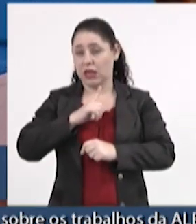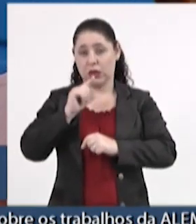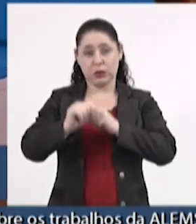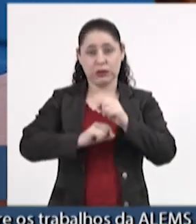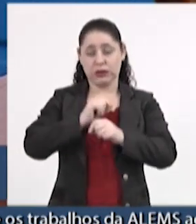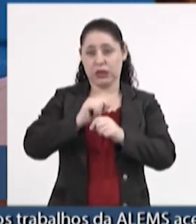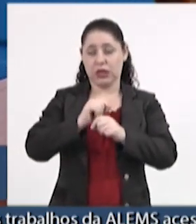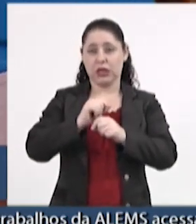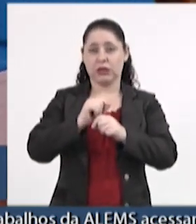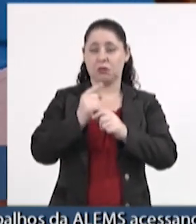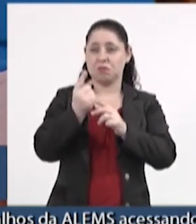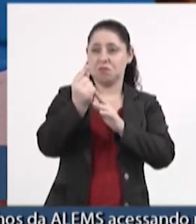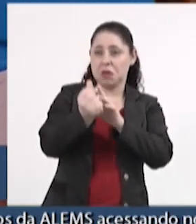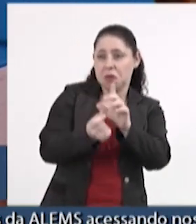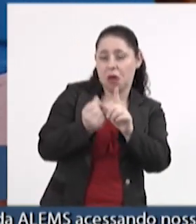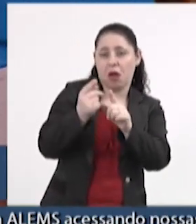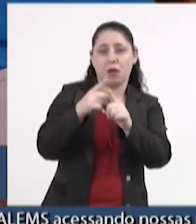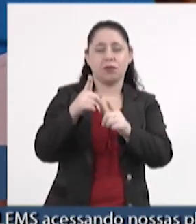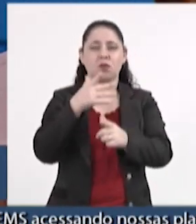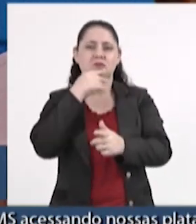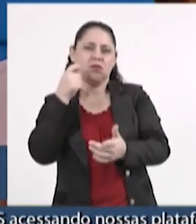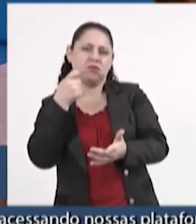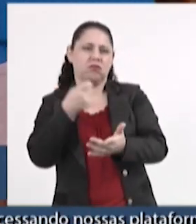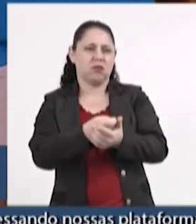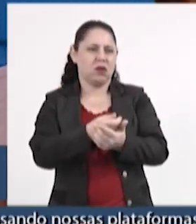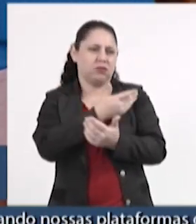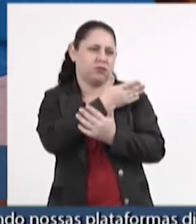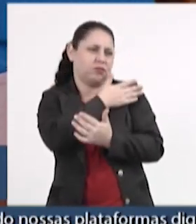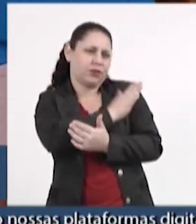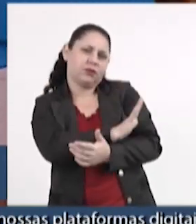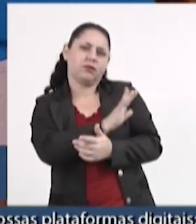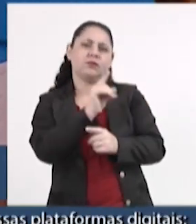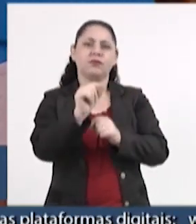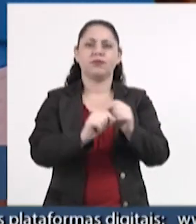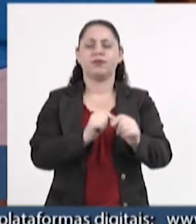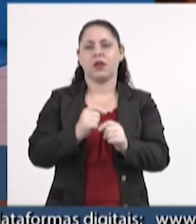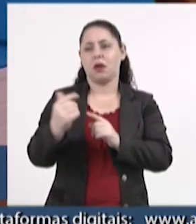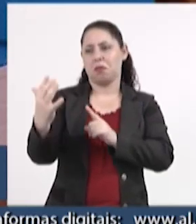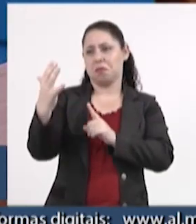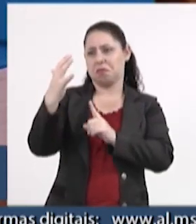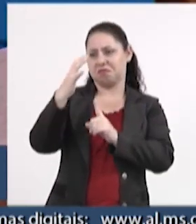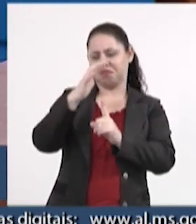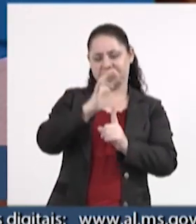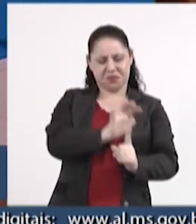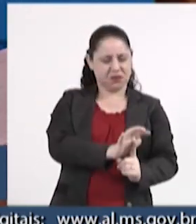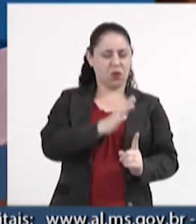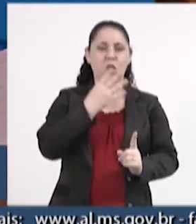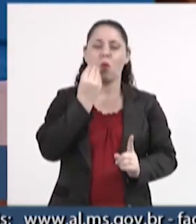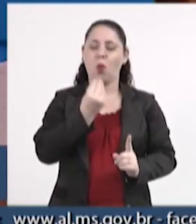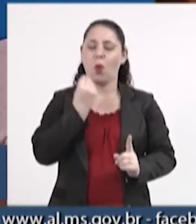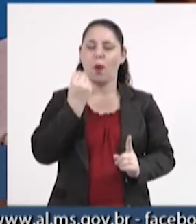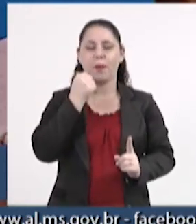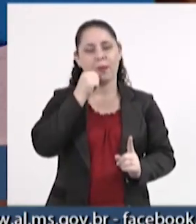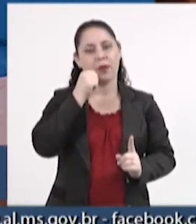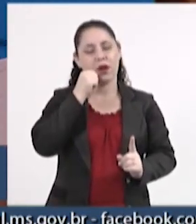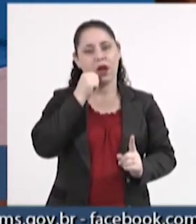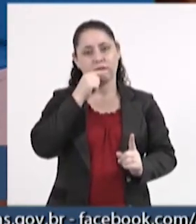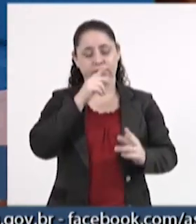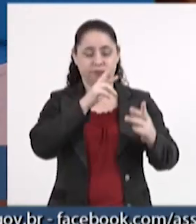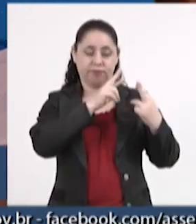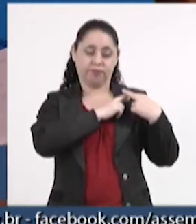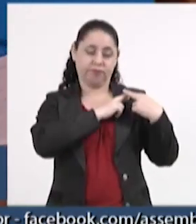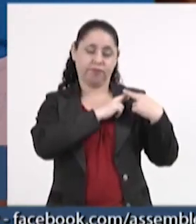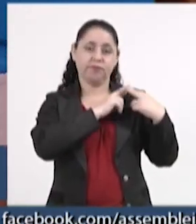exploração capitalista, patriarcal, preconceituosa, que nos oprime enquanto mulheres responsáveis pela